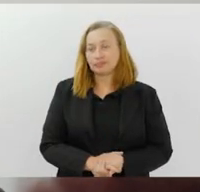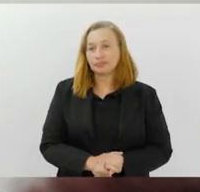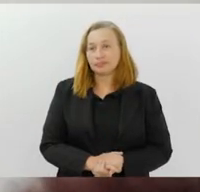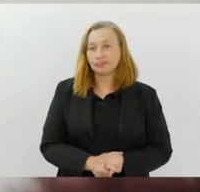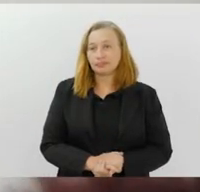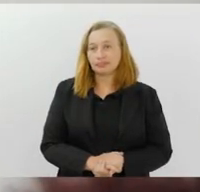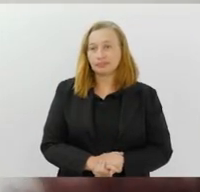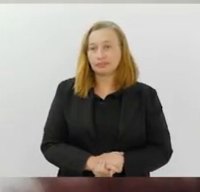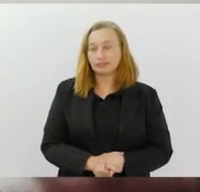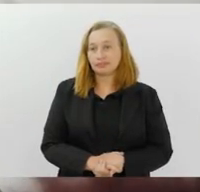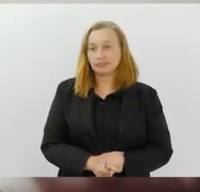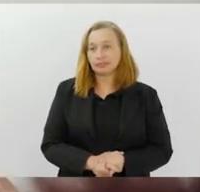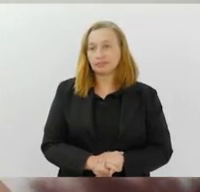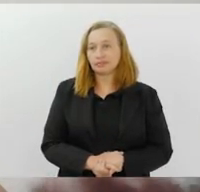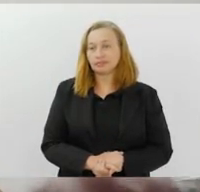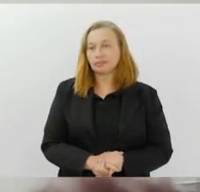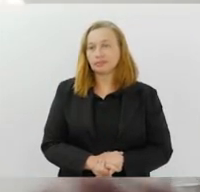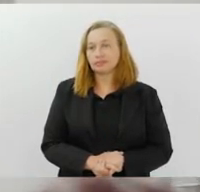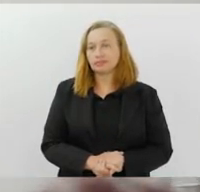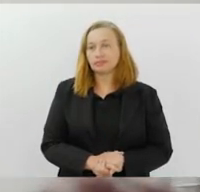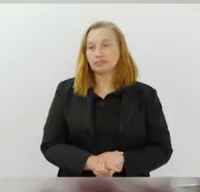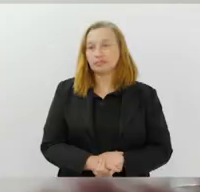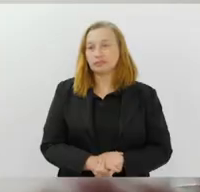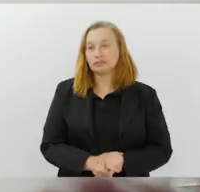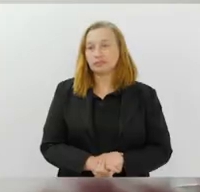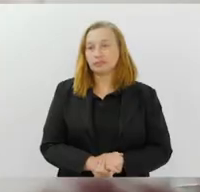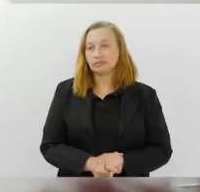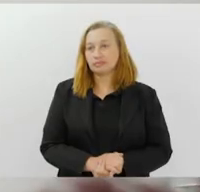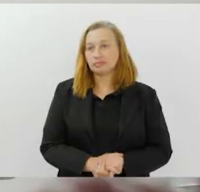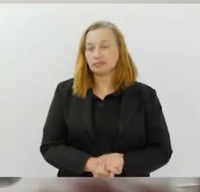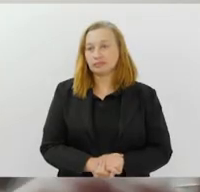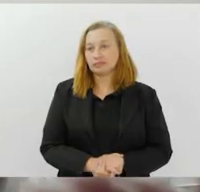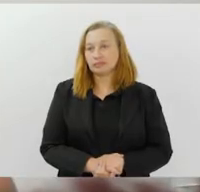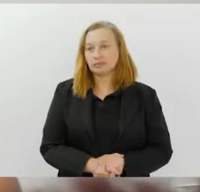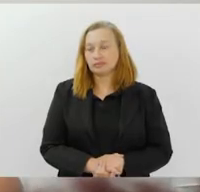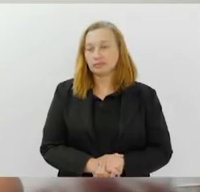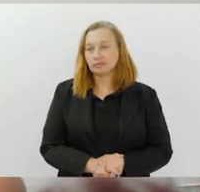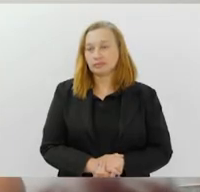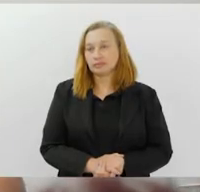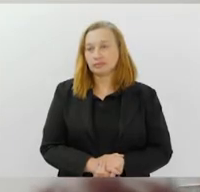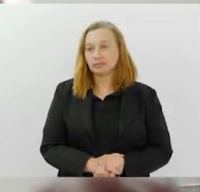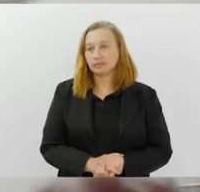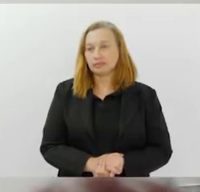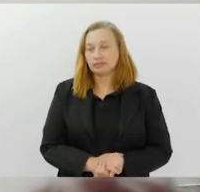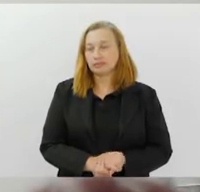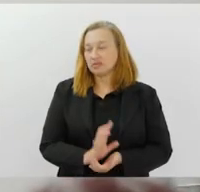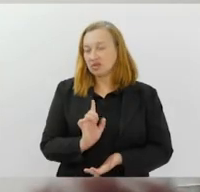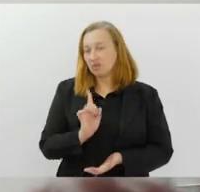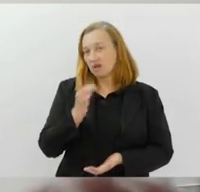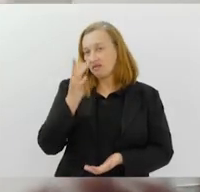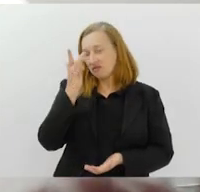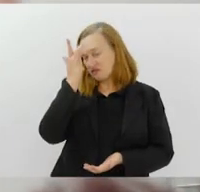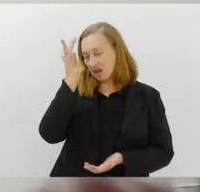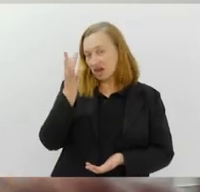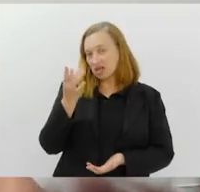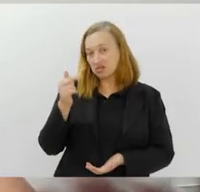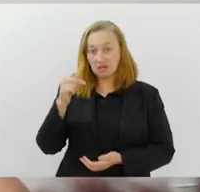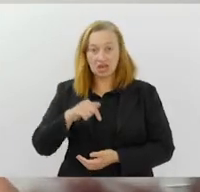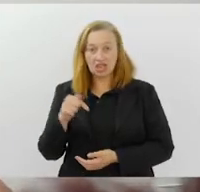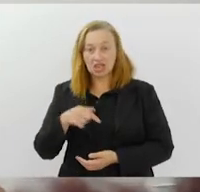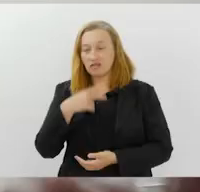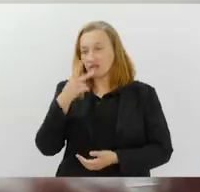nesse baix bom acho que assim fica melhor não é fácil estar aqui falando desse